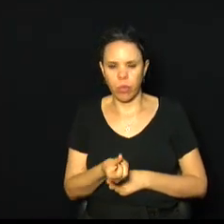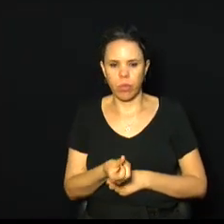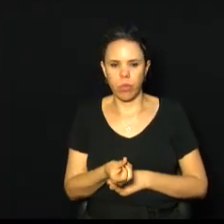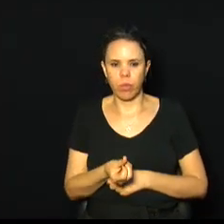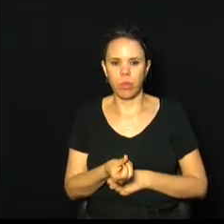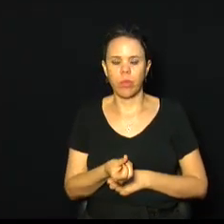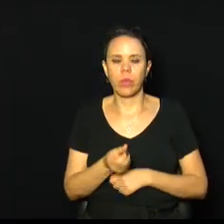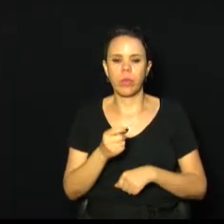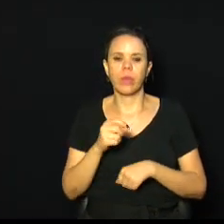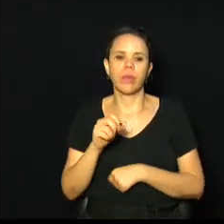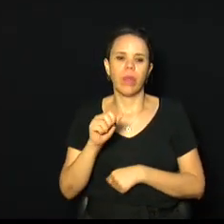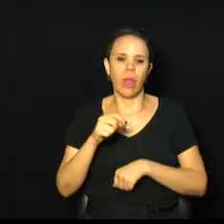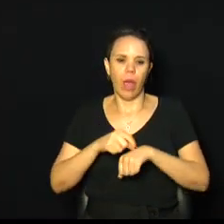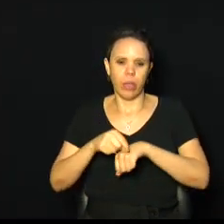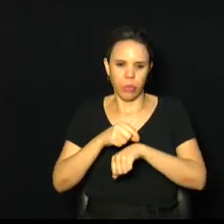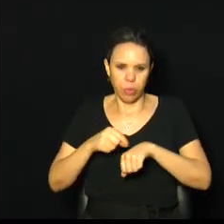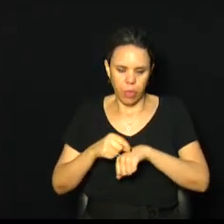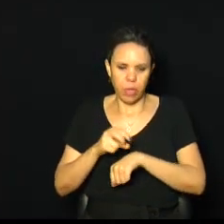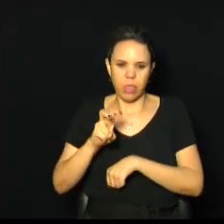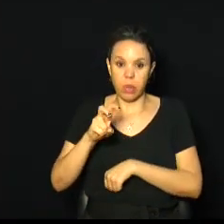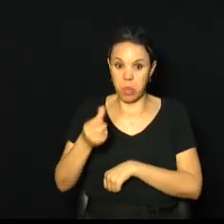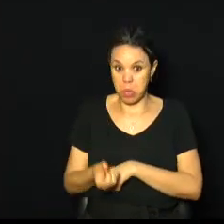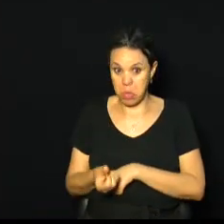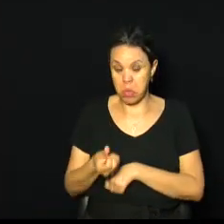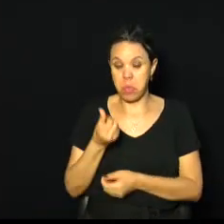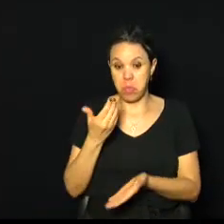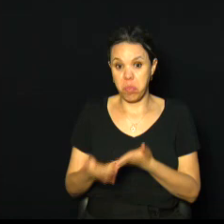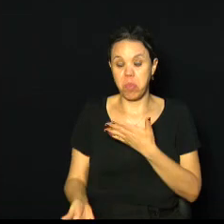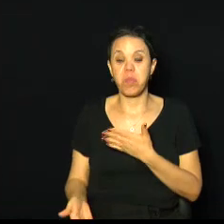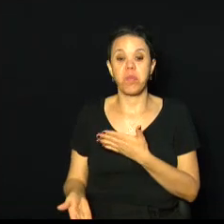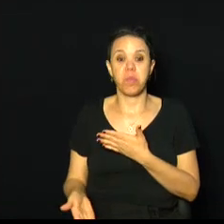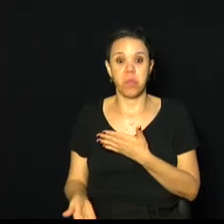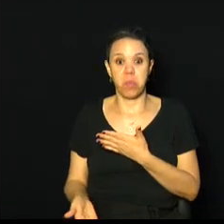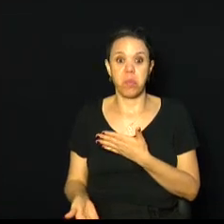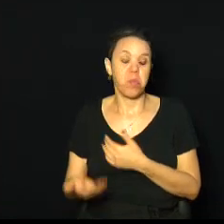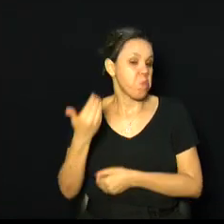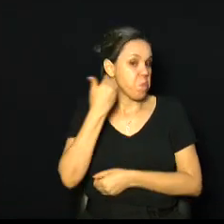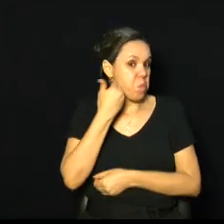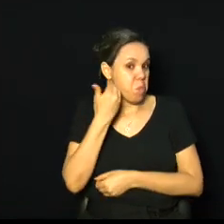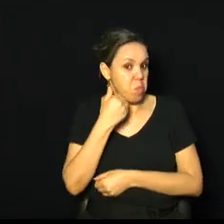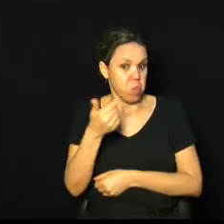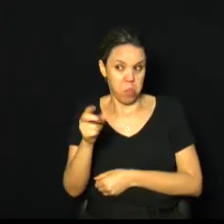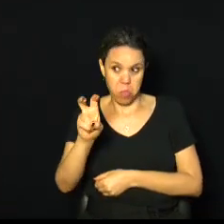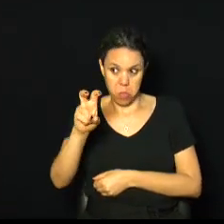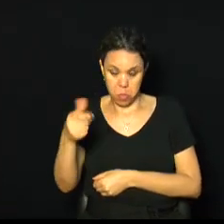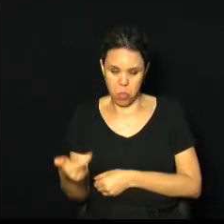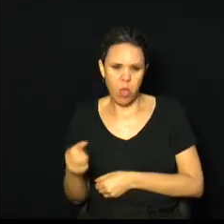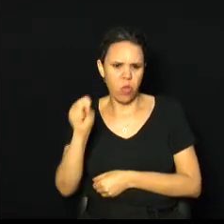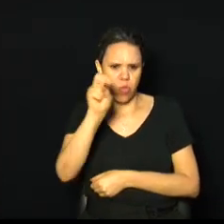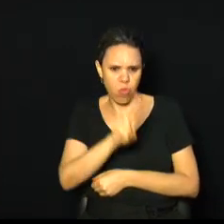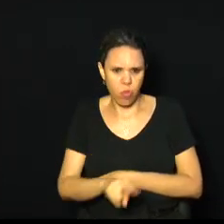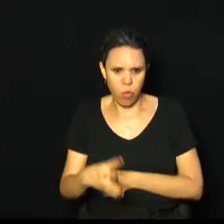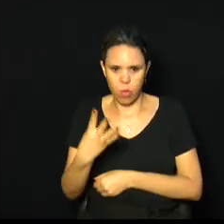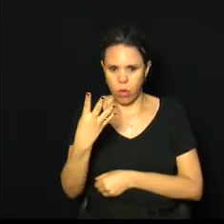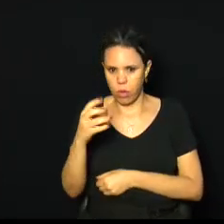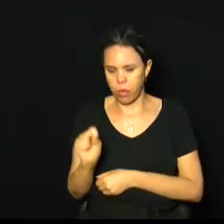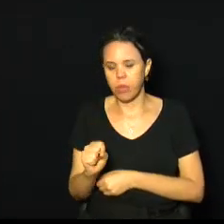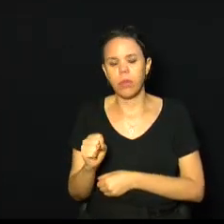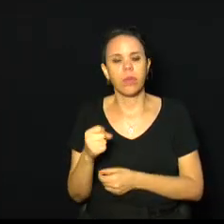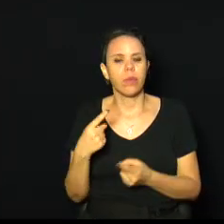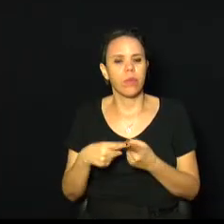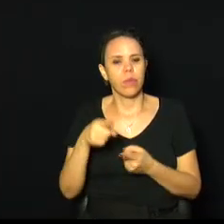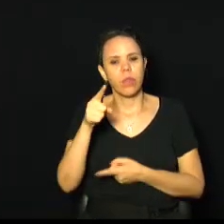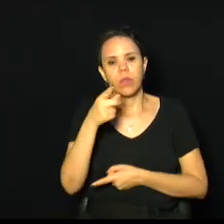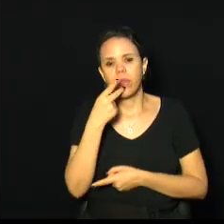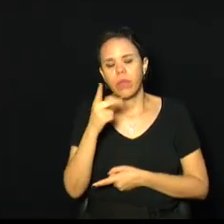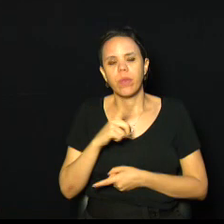também muito alto, 56, Santa Bárbara do Oeste, 52, Sumaré, 48. Agora, se você, mas o